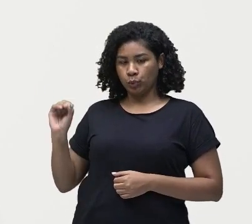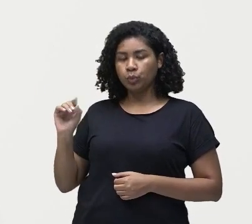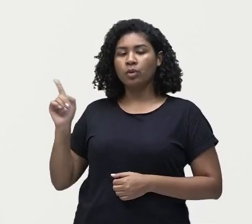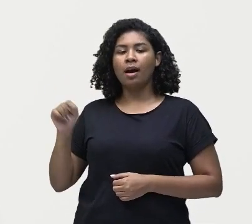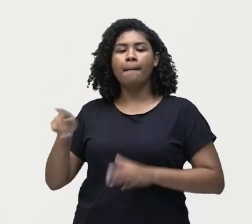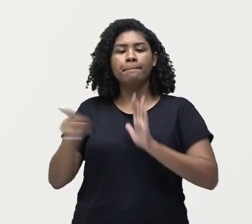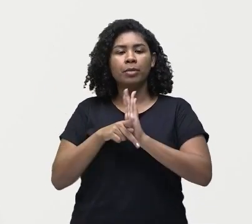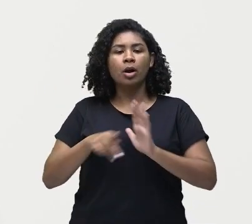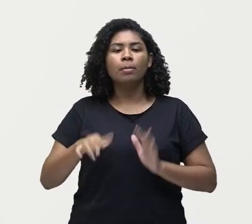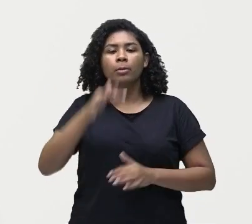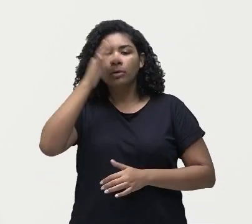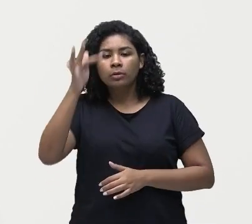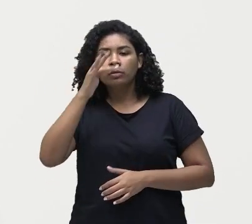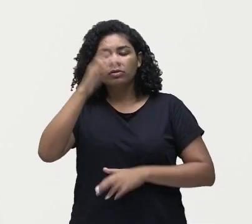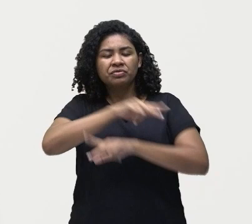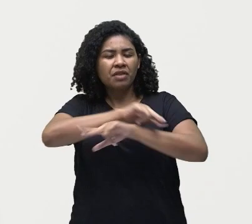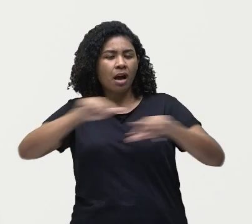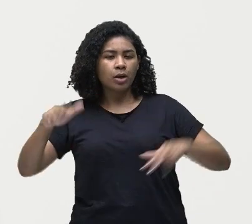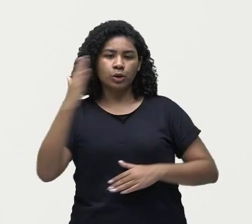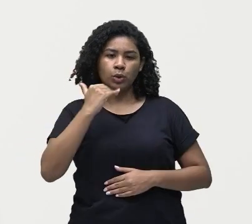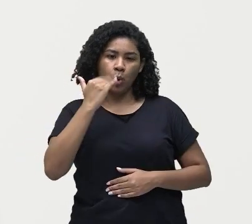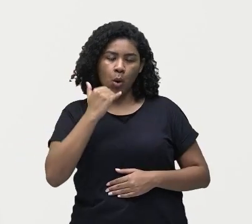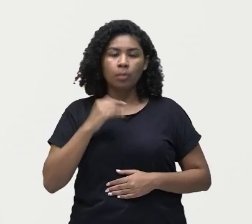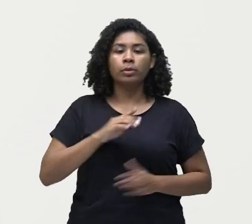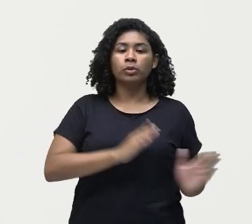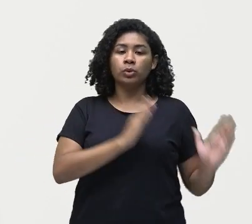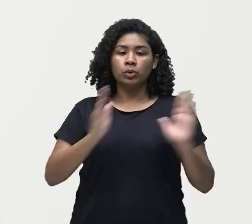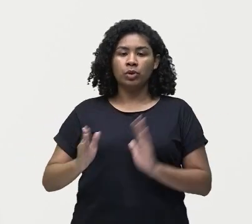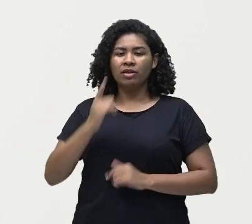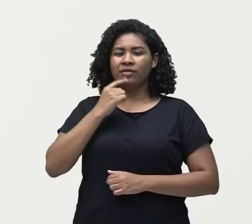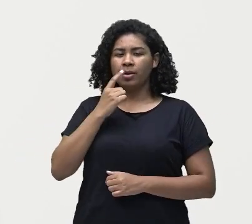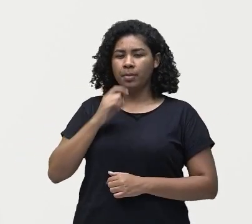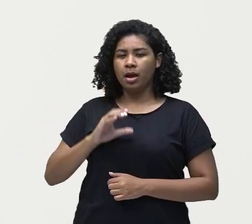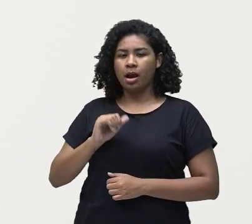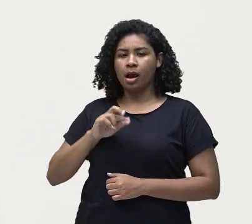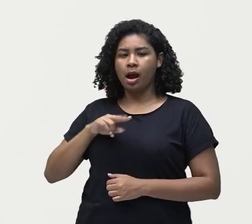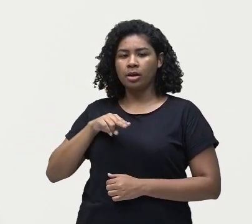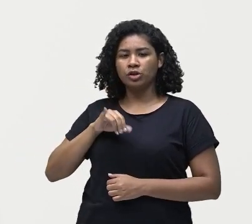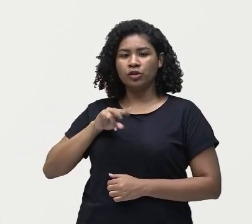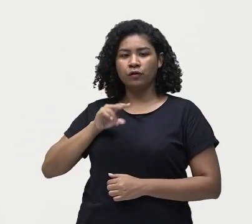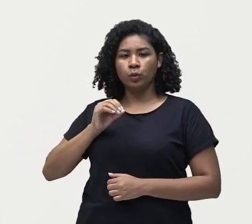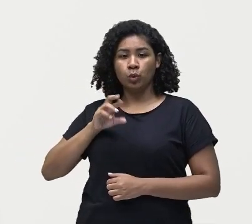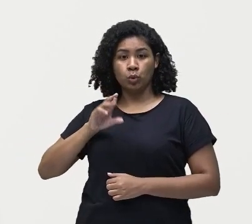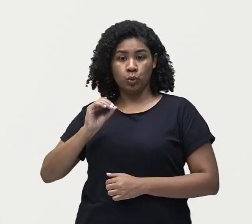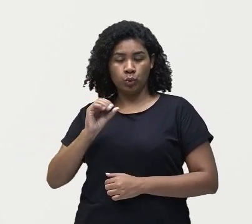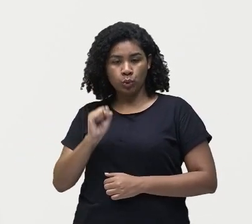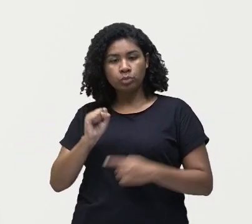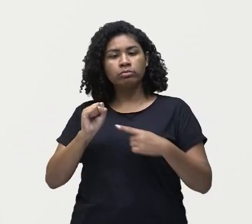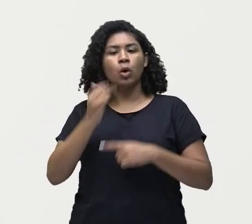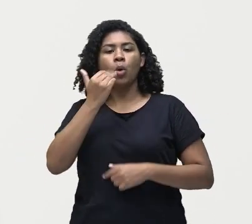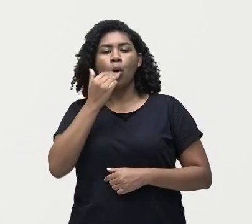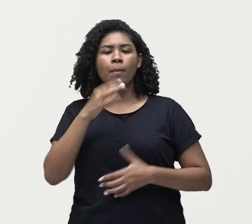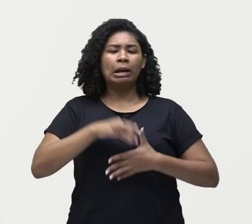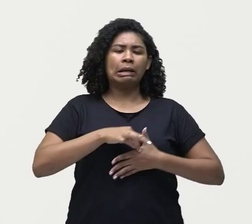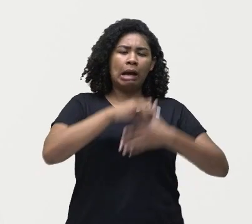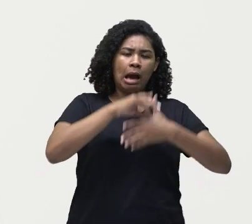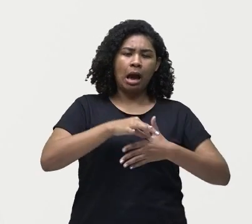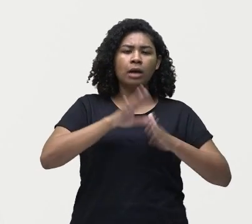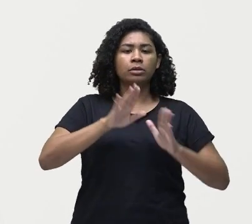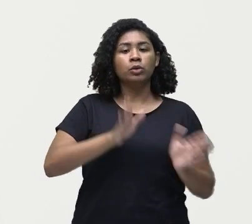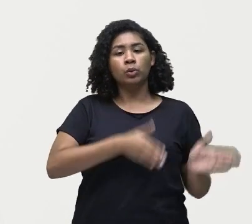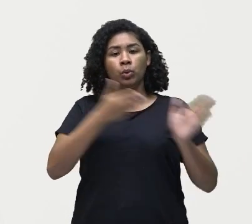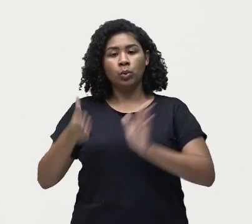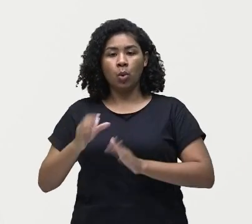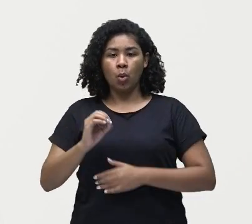carne e os onívoros que se alimentam de tudo, mas nós vamos falar detalhadamente de cada um no decorrer da